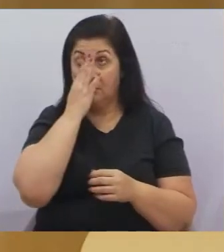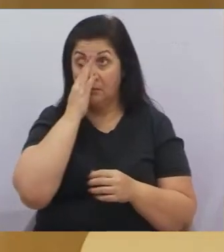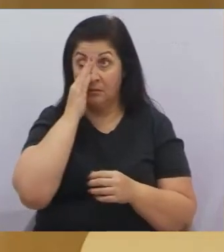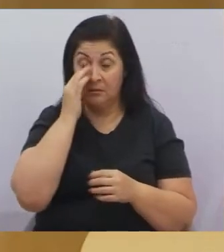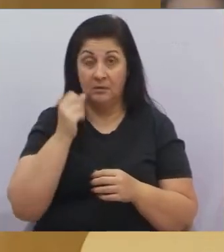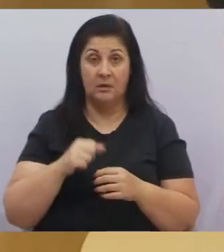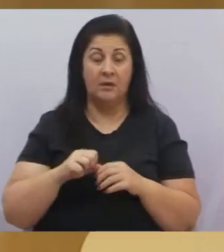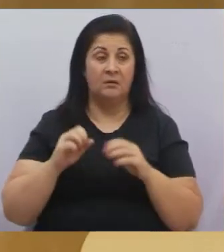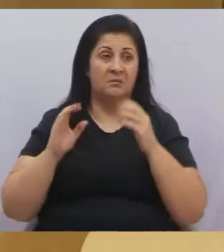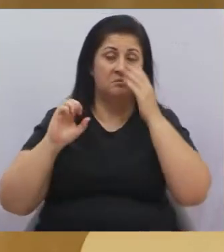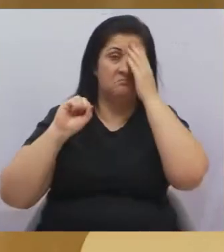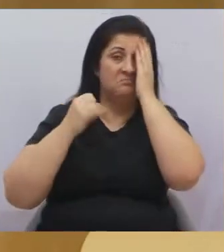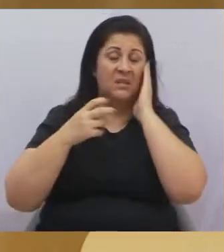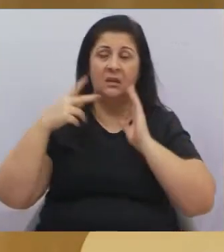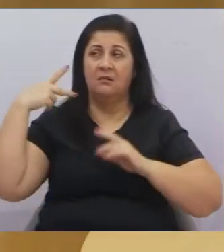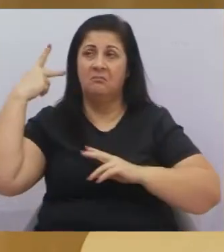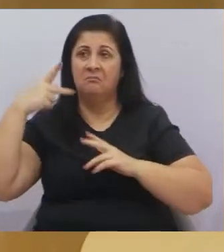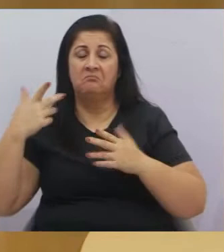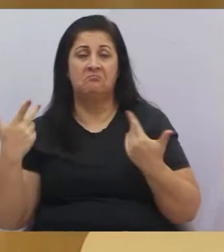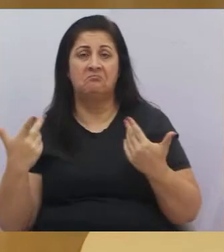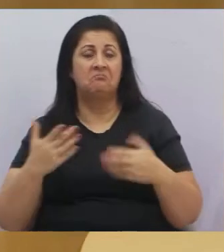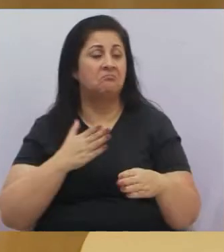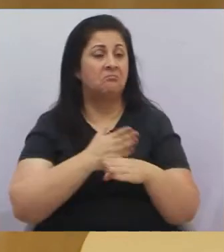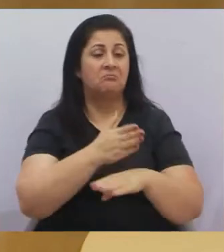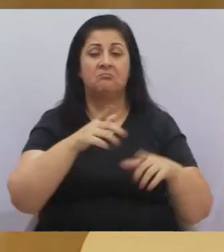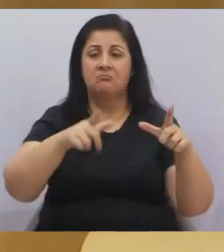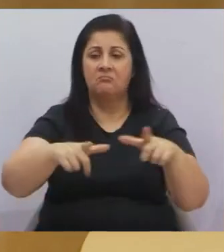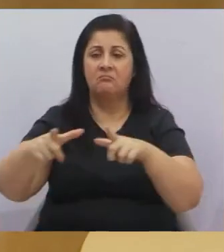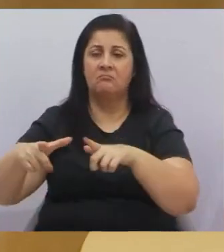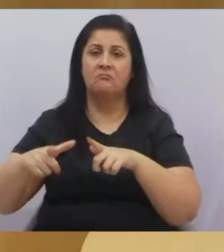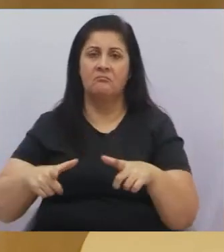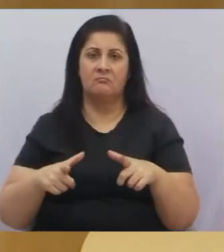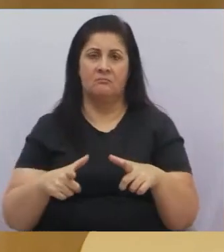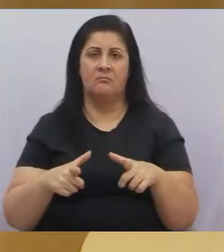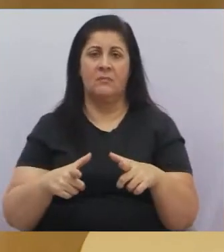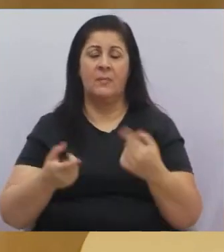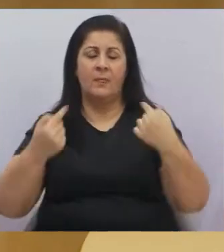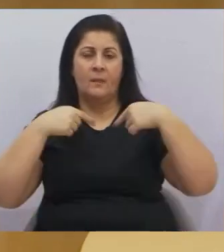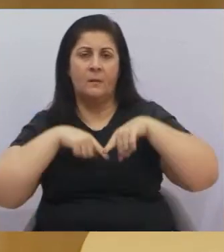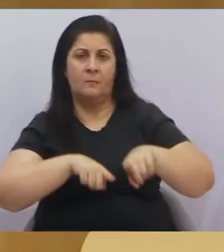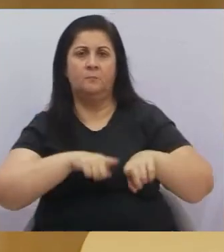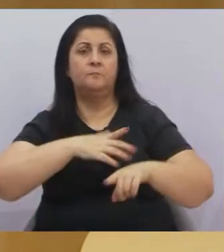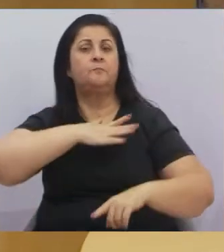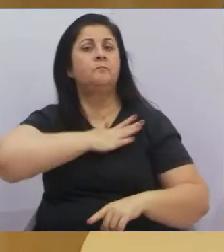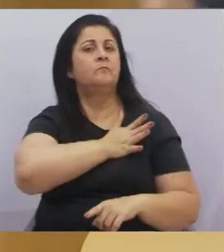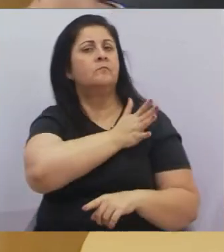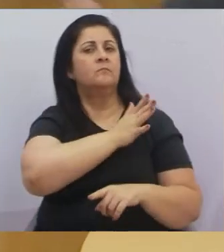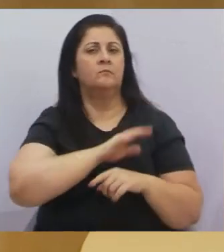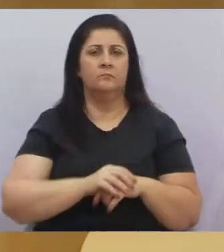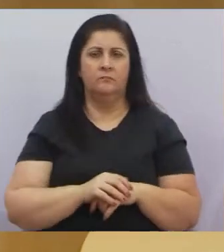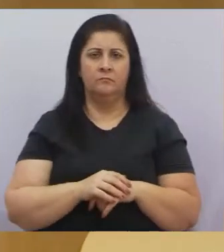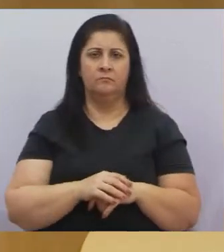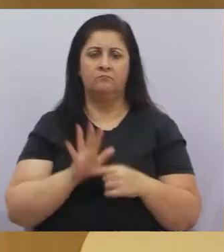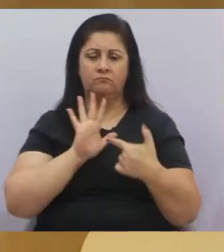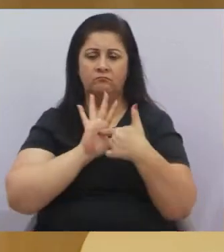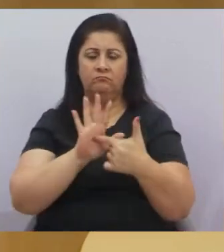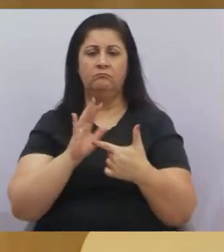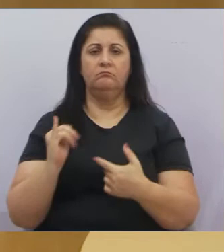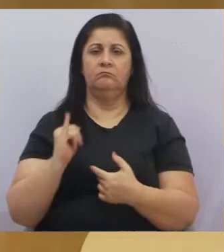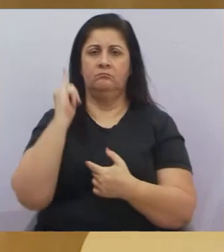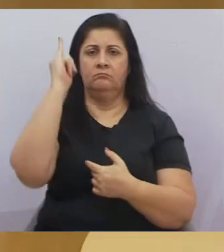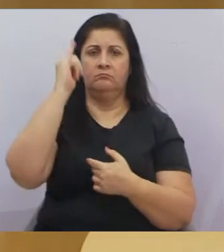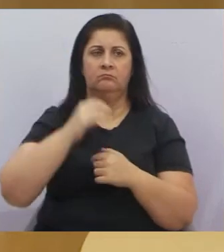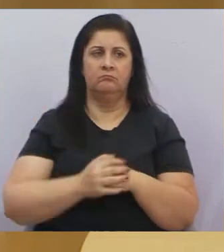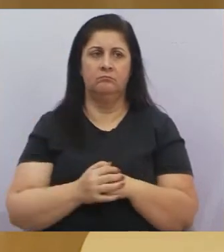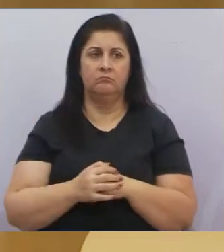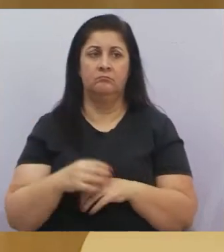ser vereador, sempre entrei em qualquer lugar para quebrar o preconceito e mostrar que eu tenho valor. É isso